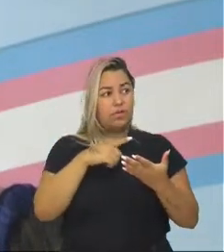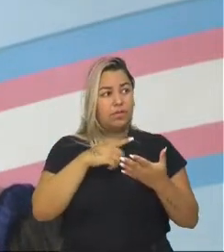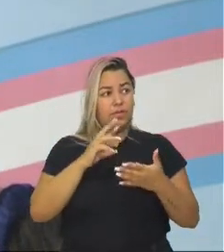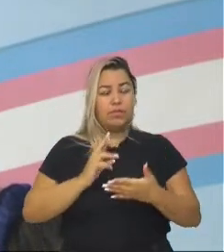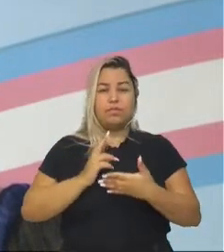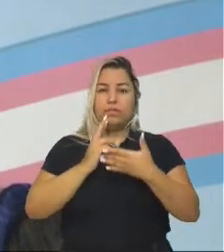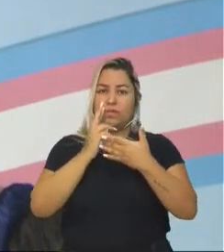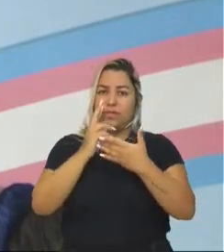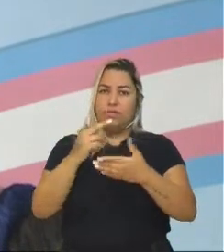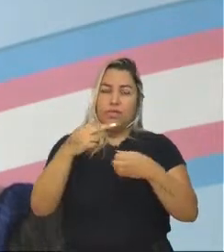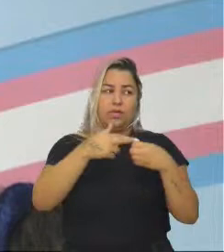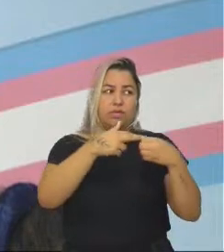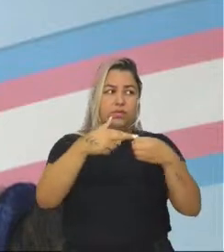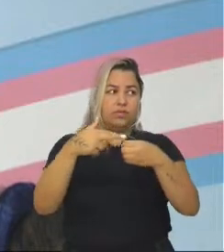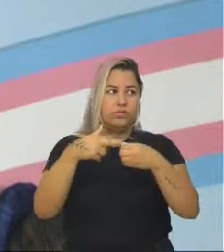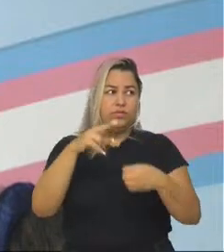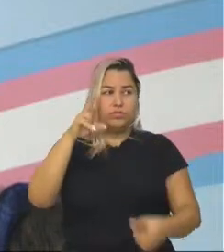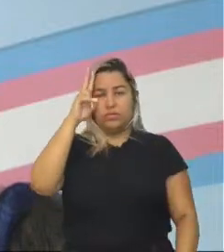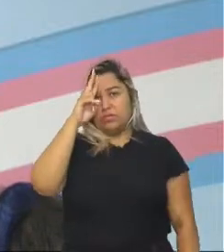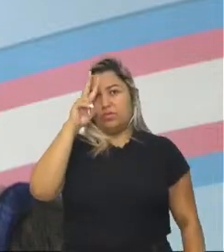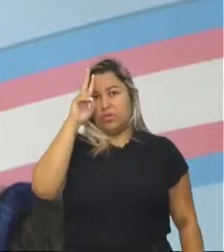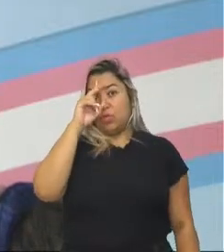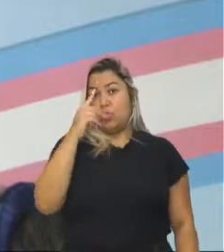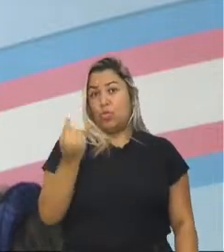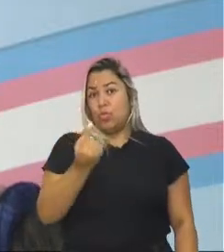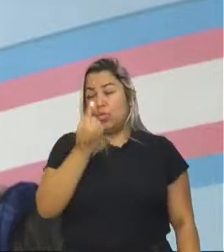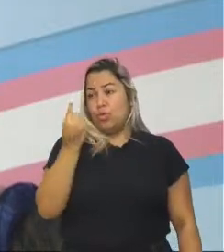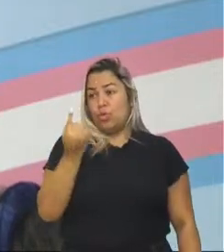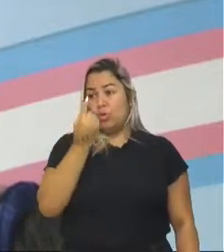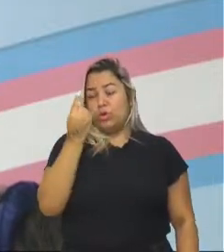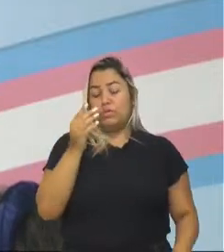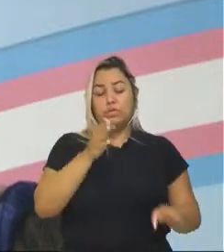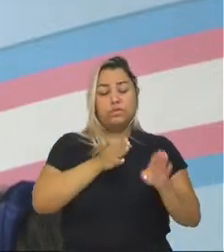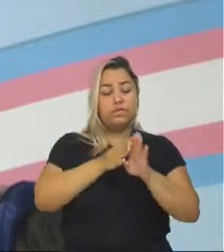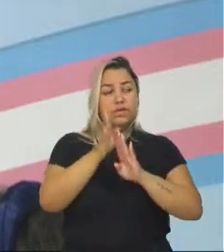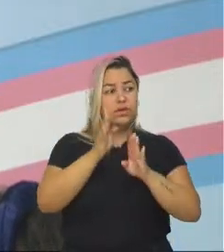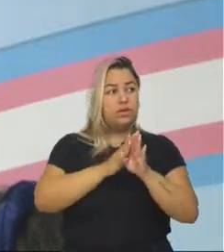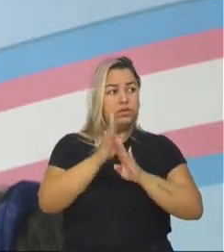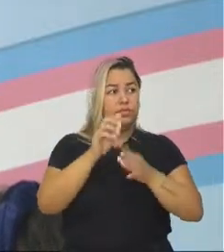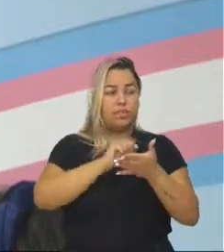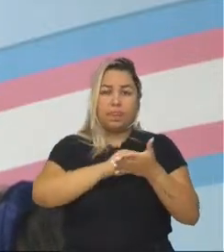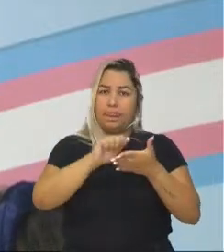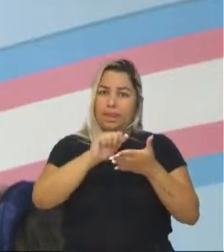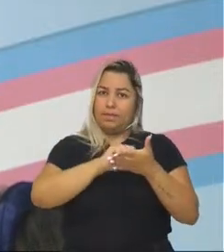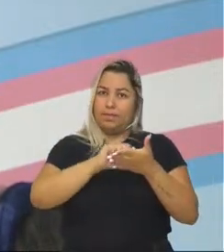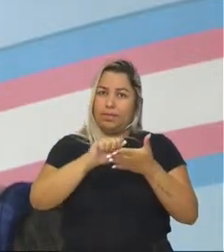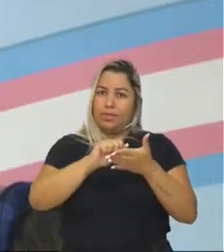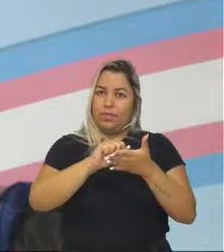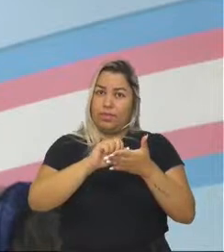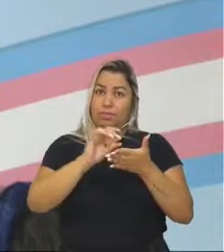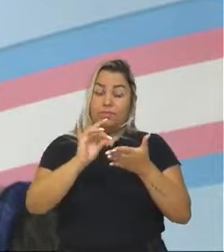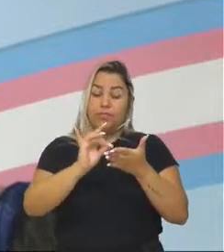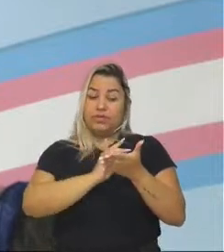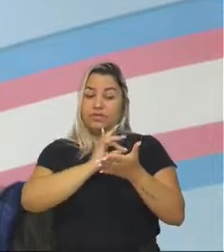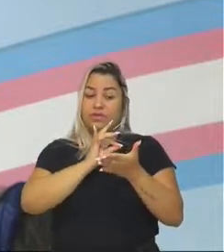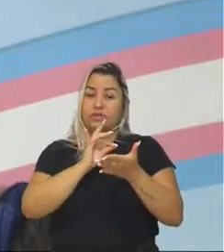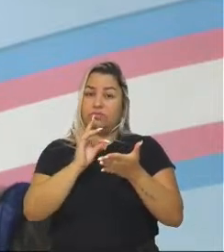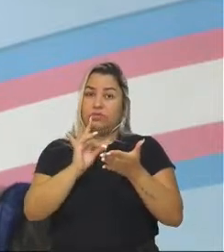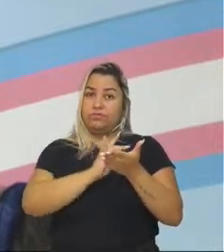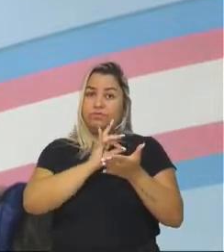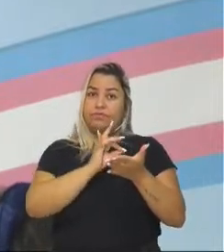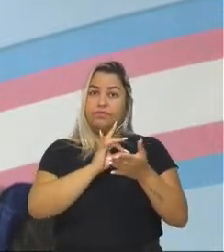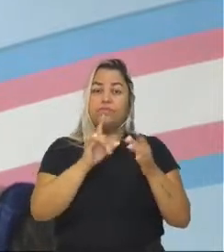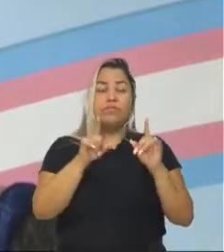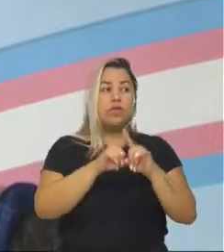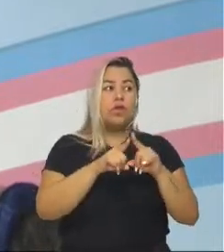minha região, lembrando que eu sou o único conselheiro inscrito, né, o primeiro, na verdade, eu recebi esse